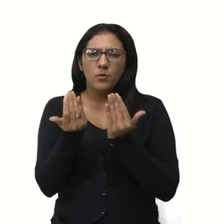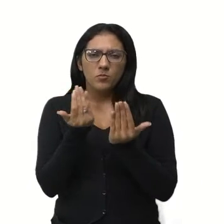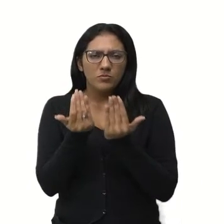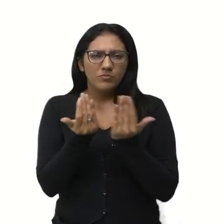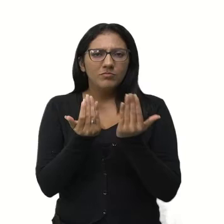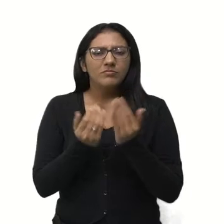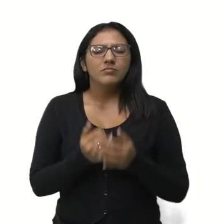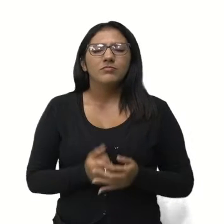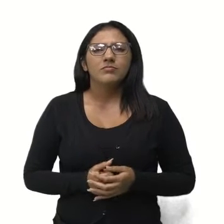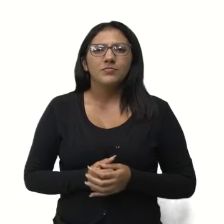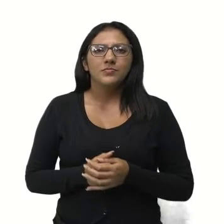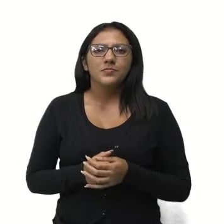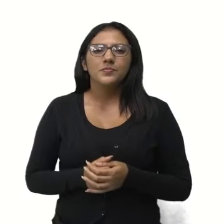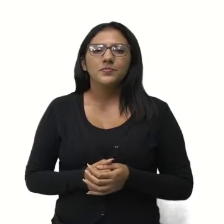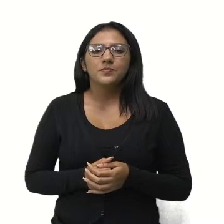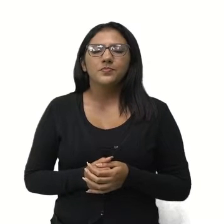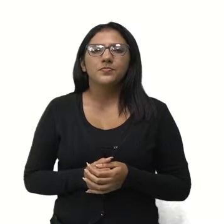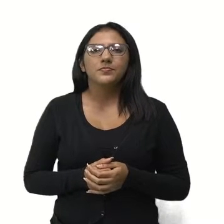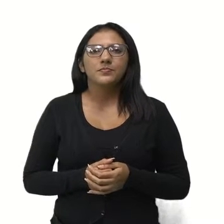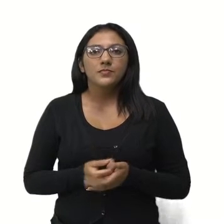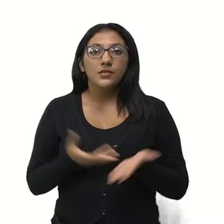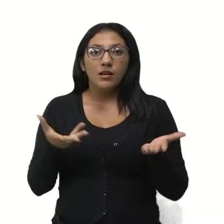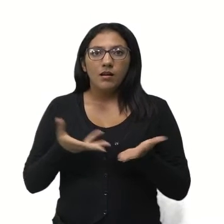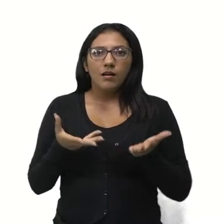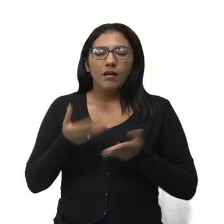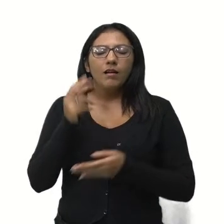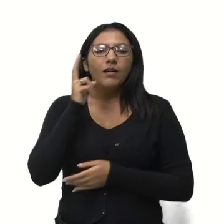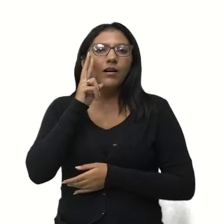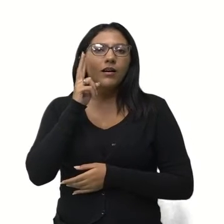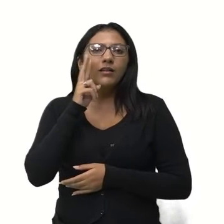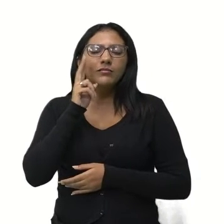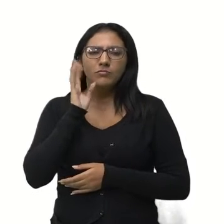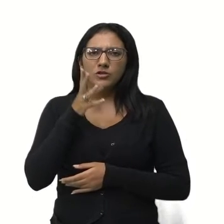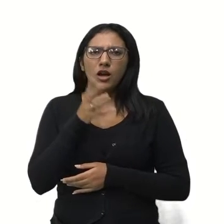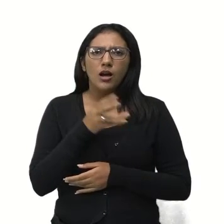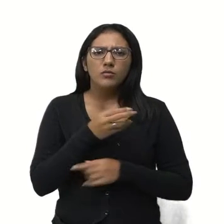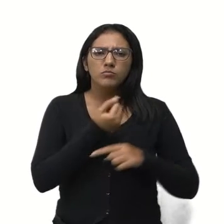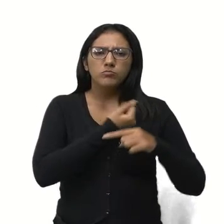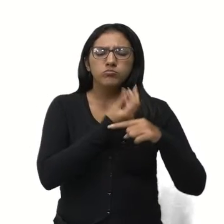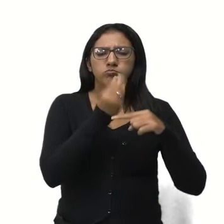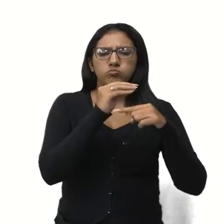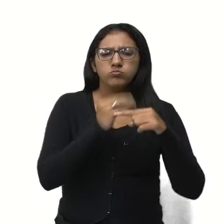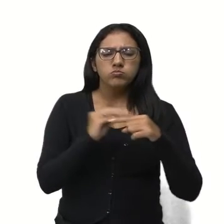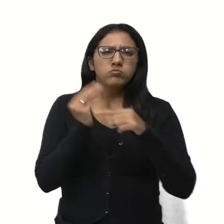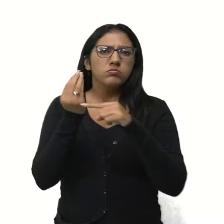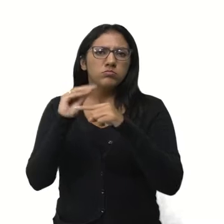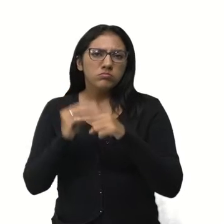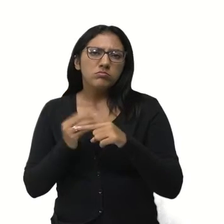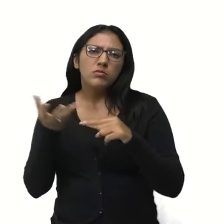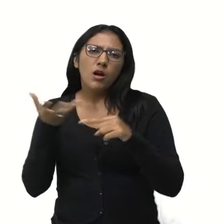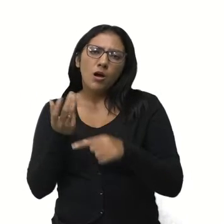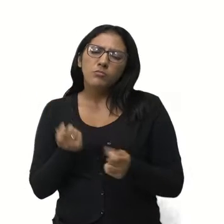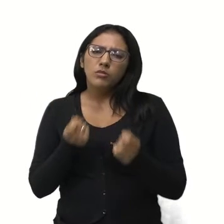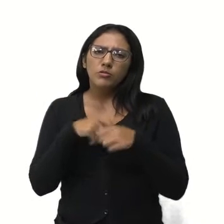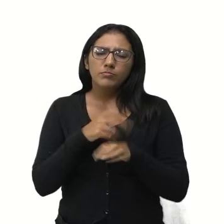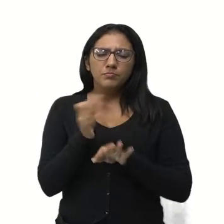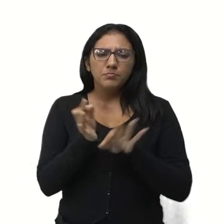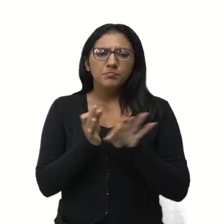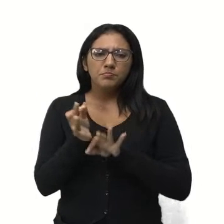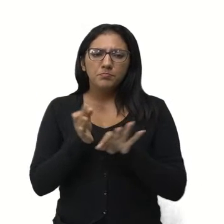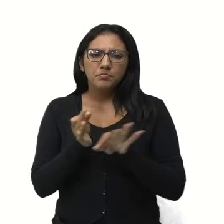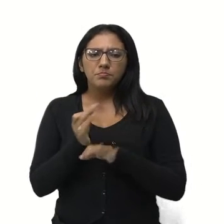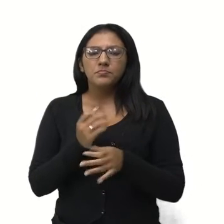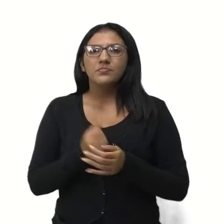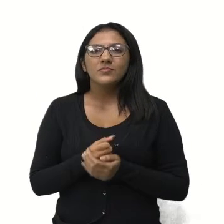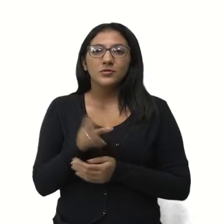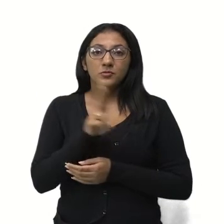proporção, não é? E agora, depois que a gente faz isso, a gente pode partir aqui para